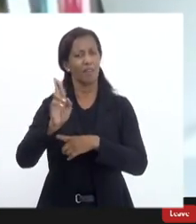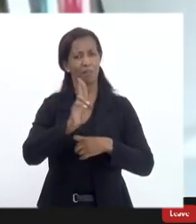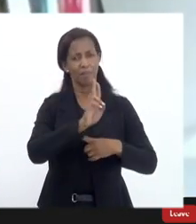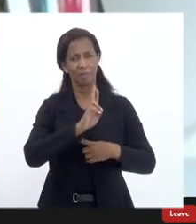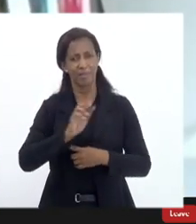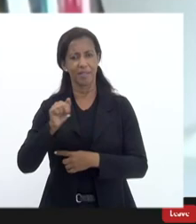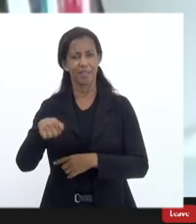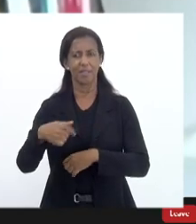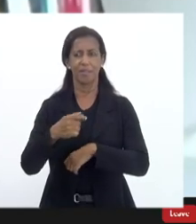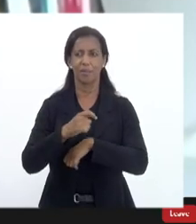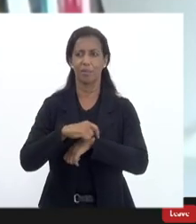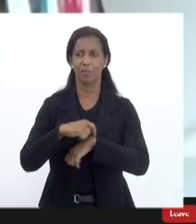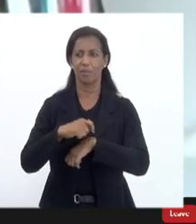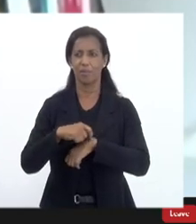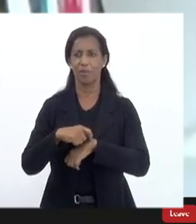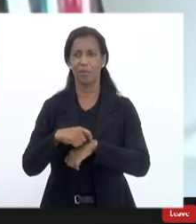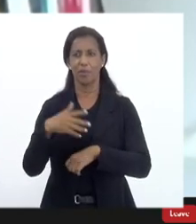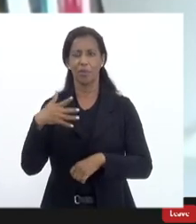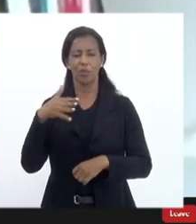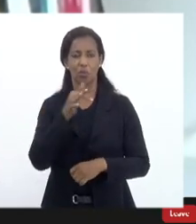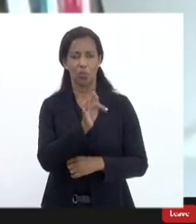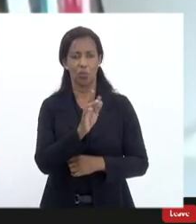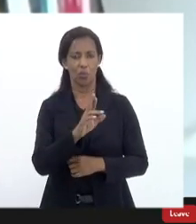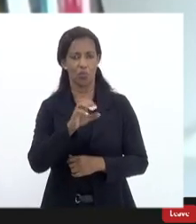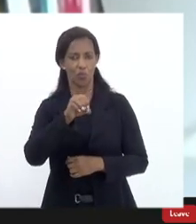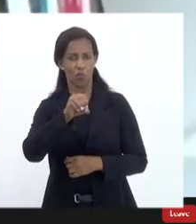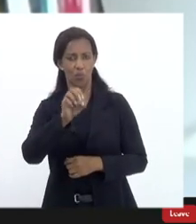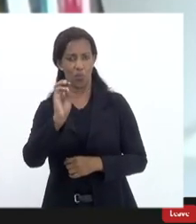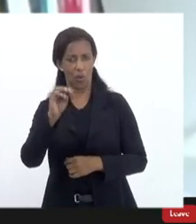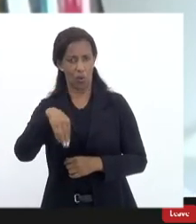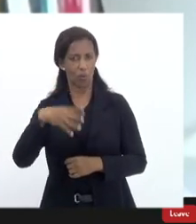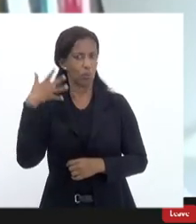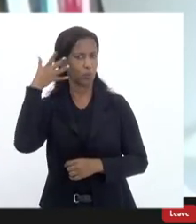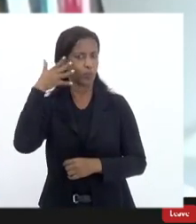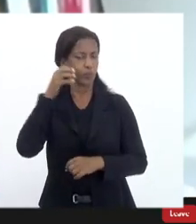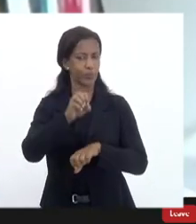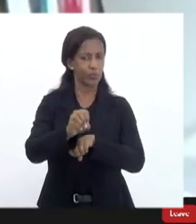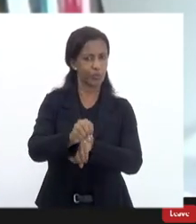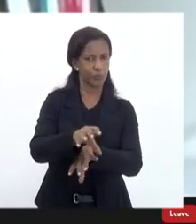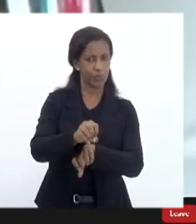nesse momento do Fórum Estadual de Educação e